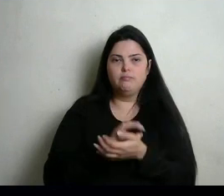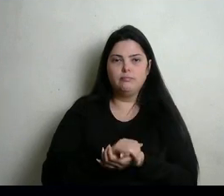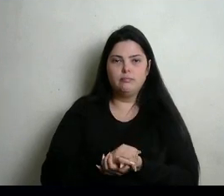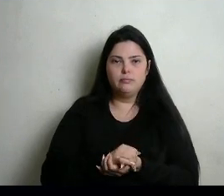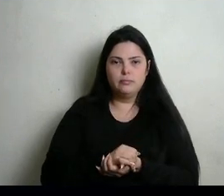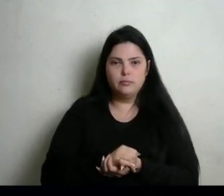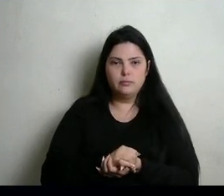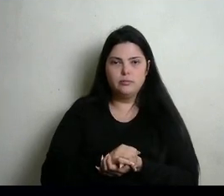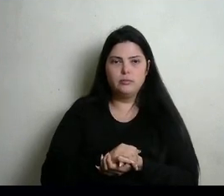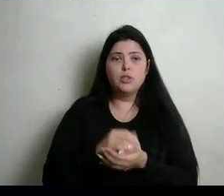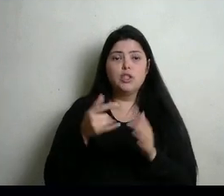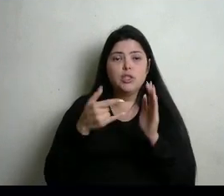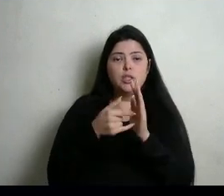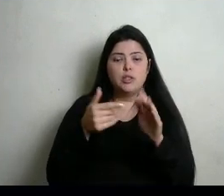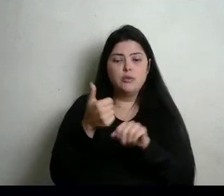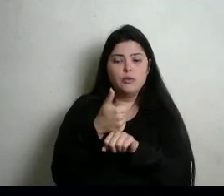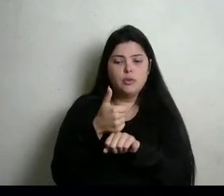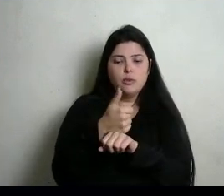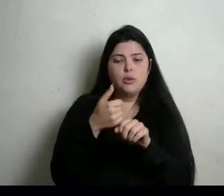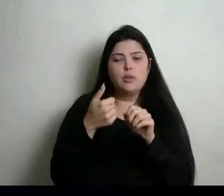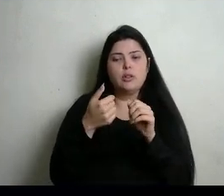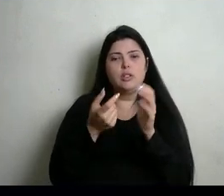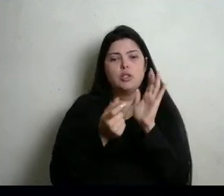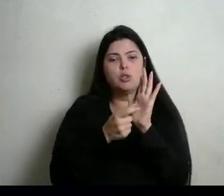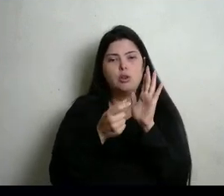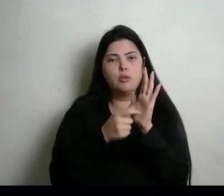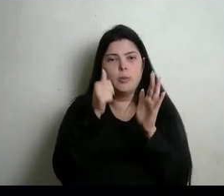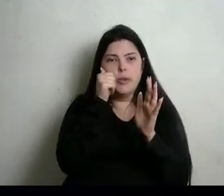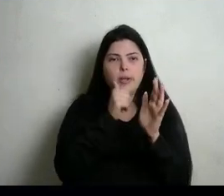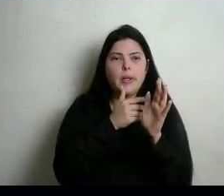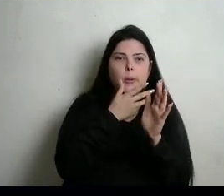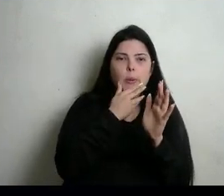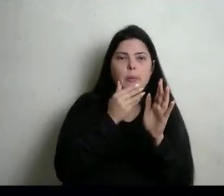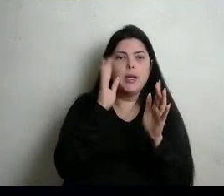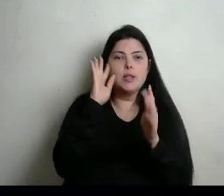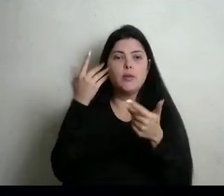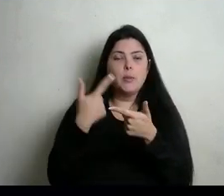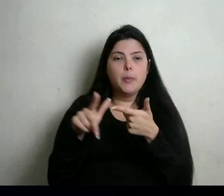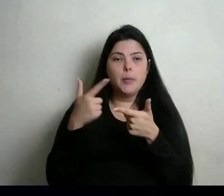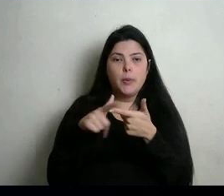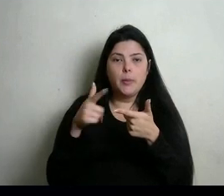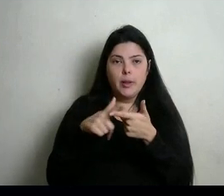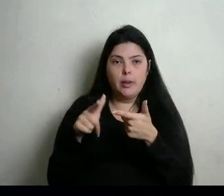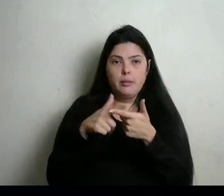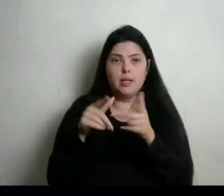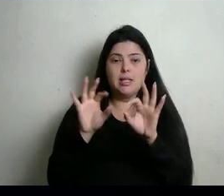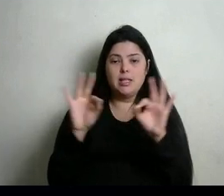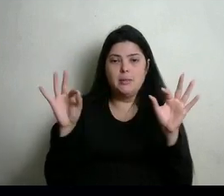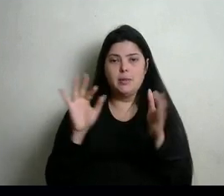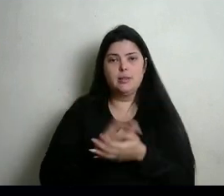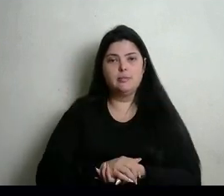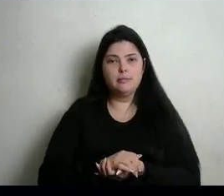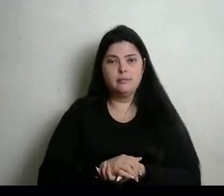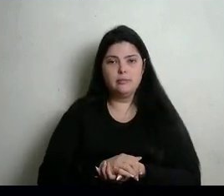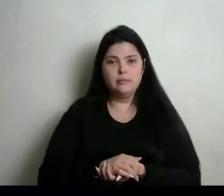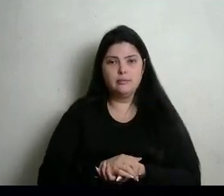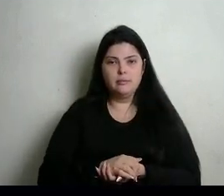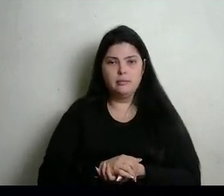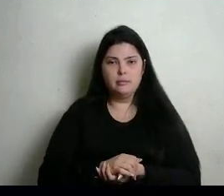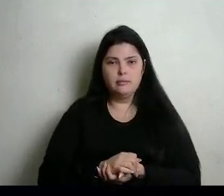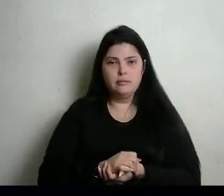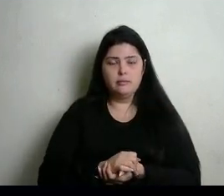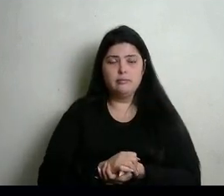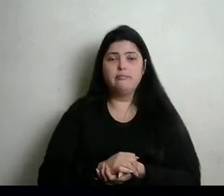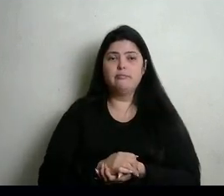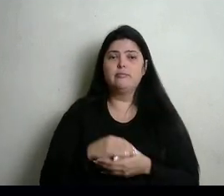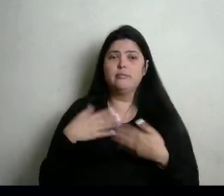desenvolvedores de software e desenvolvedoras de software resolvem problemas, galera, simples assim. E vamos combinar, para o nosso